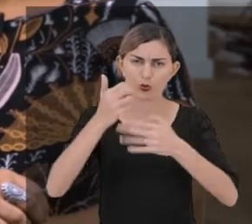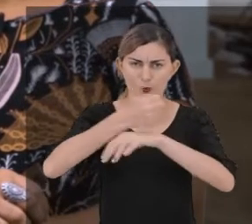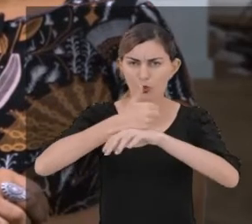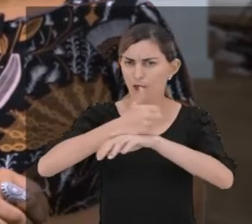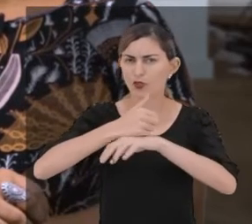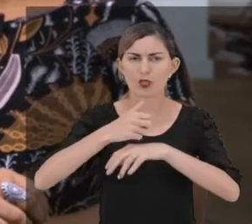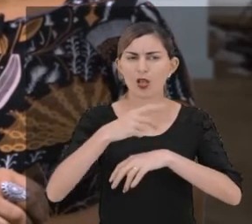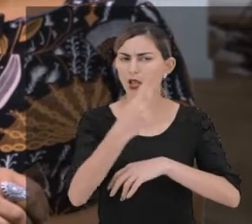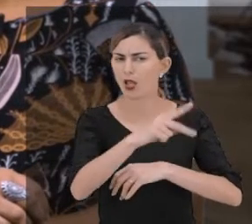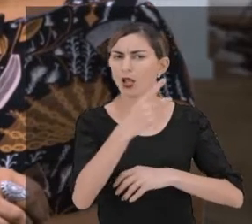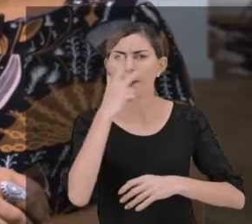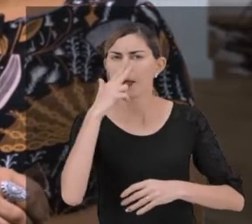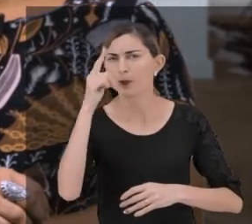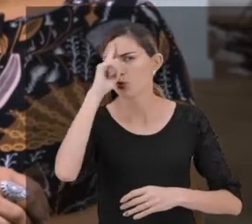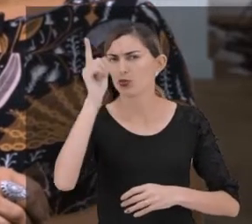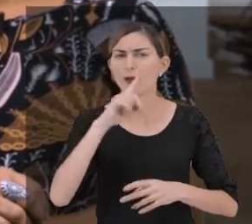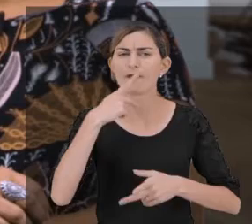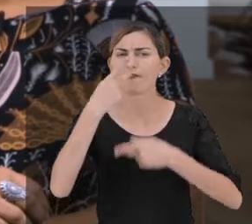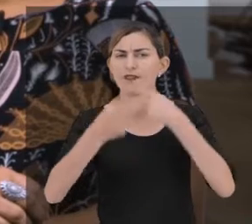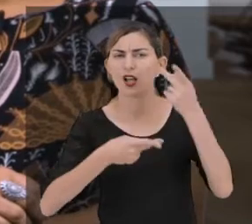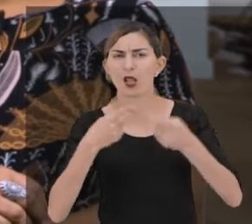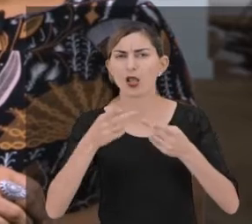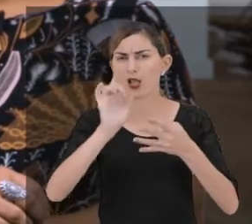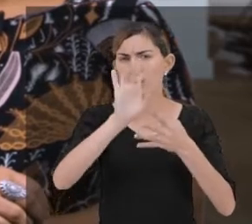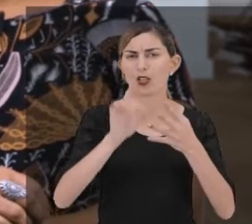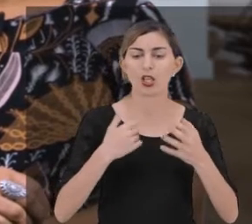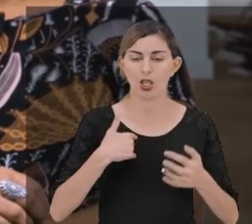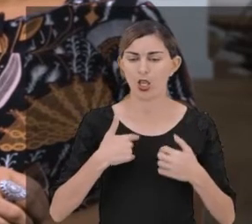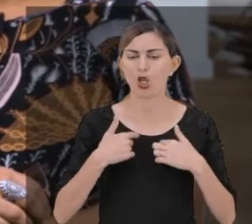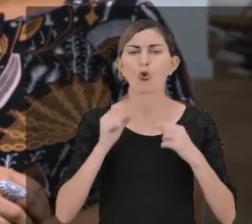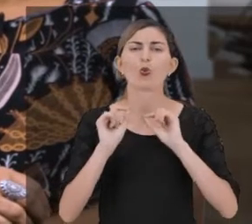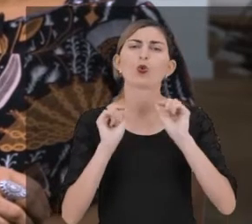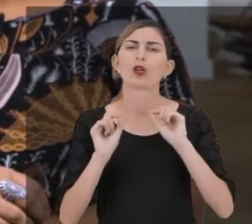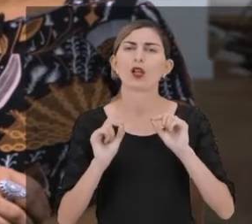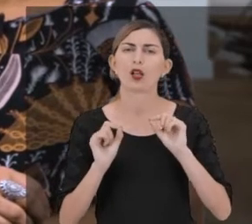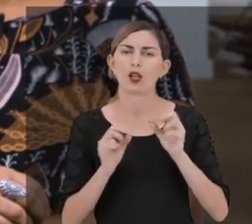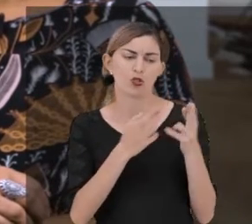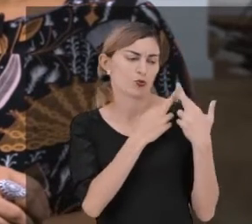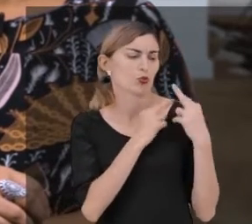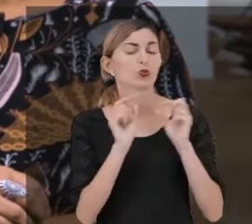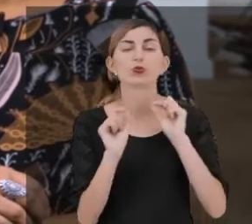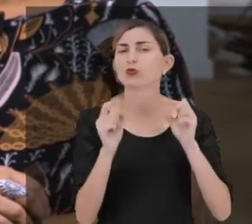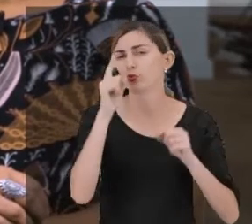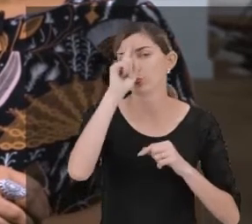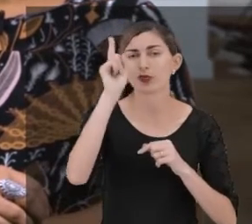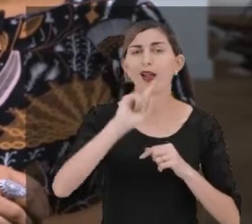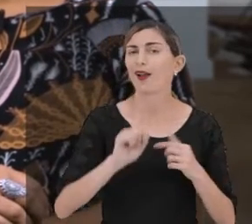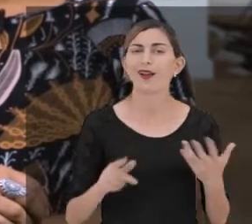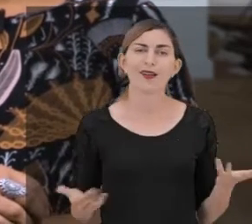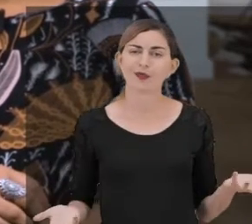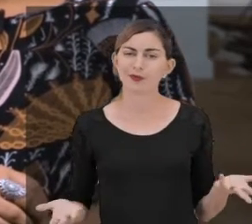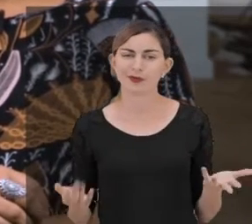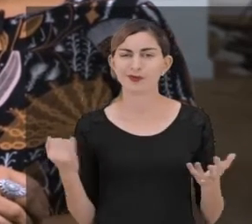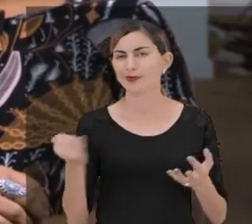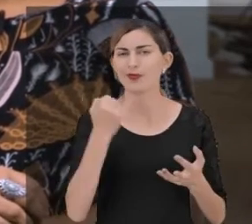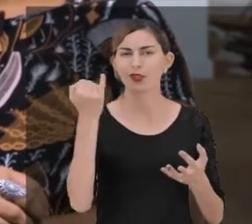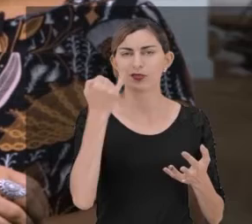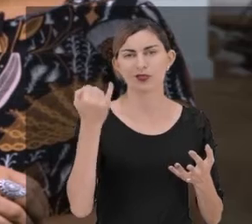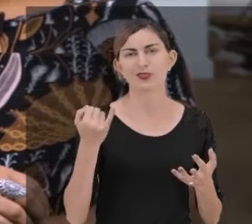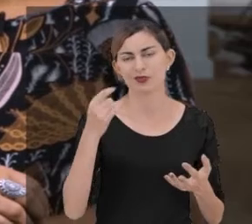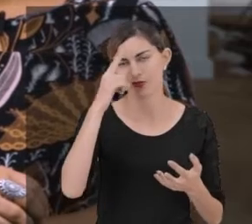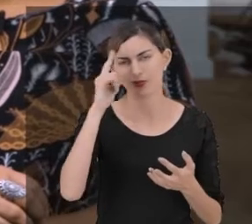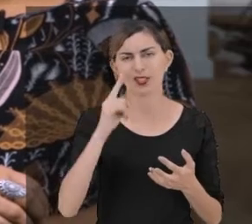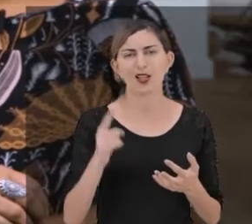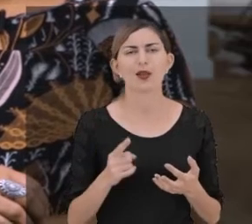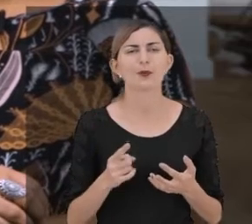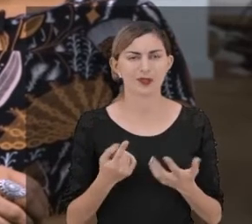eles mesmos não sabem falar, não sabem definir aquilo que eles são capazes de fazer. Então, daí a importância de fazer essa